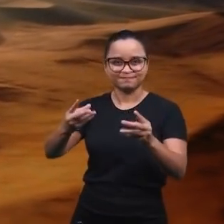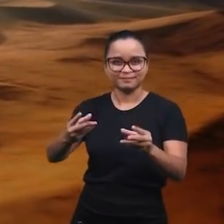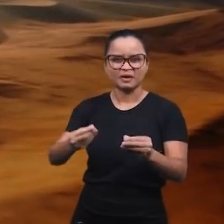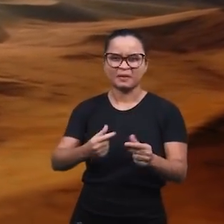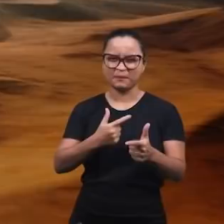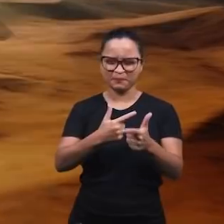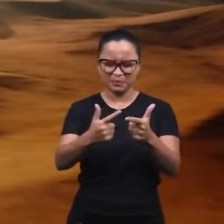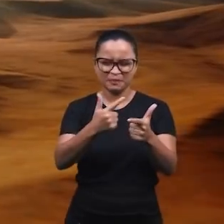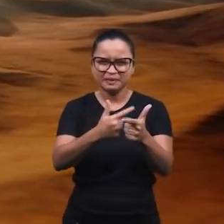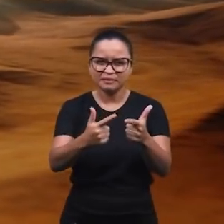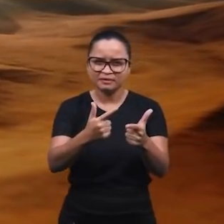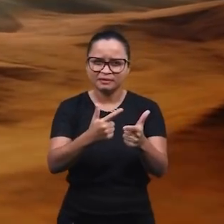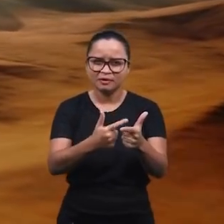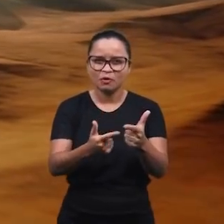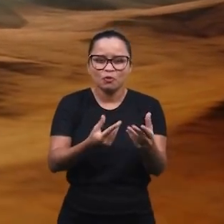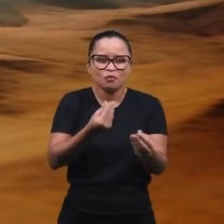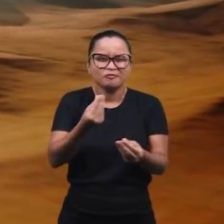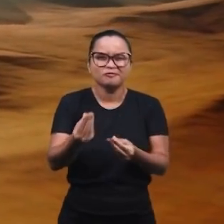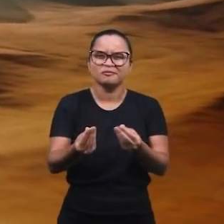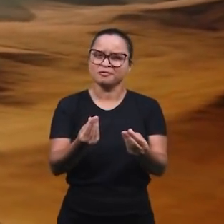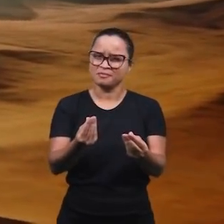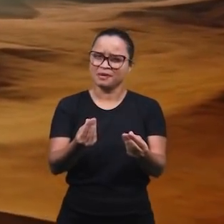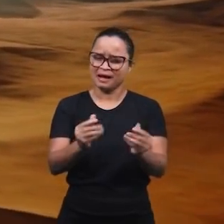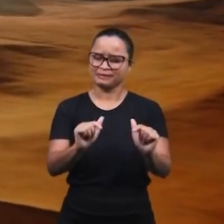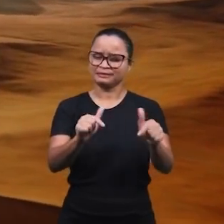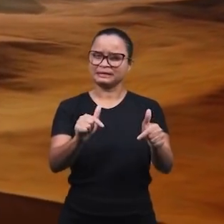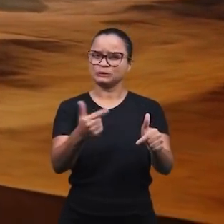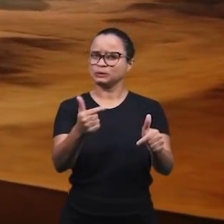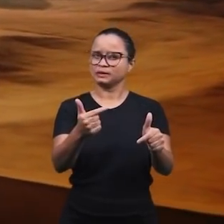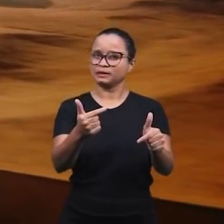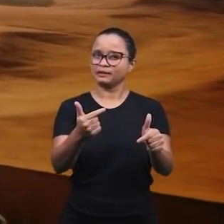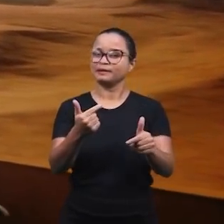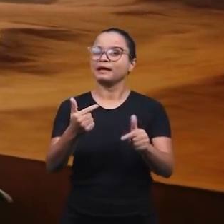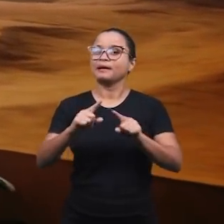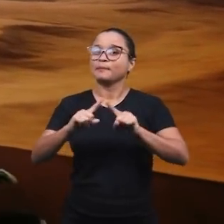Ele dá a solução,